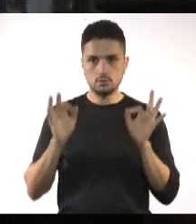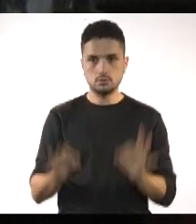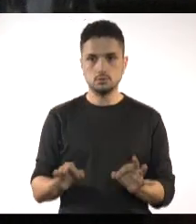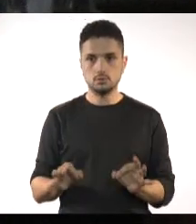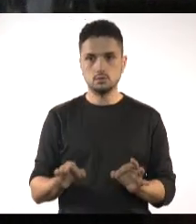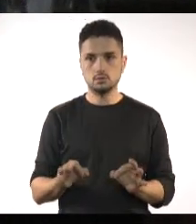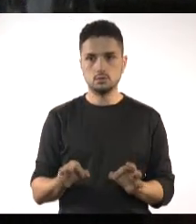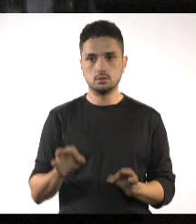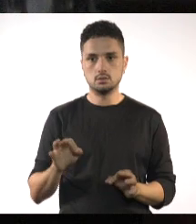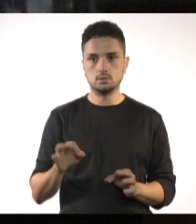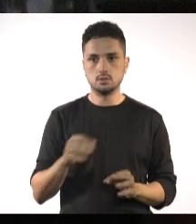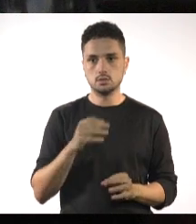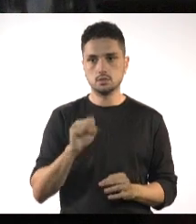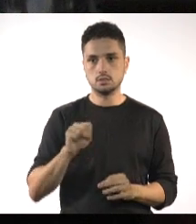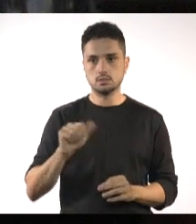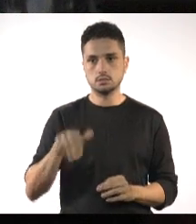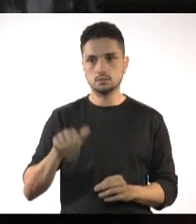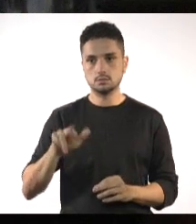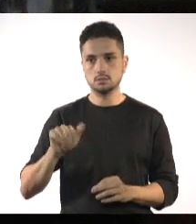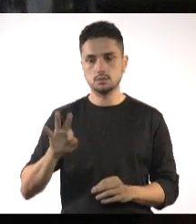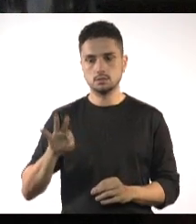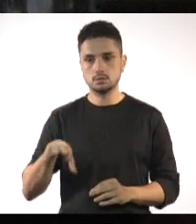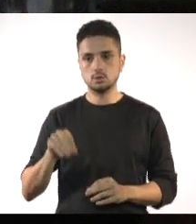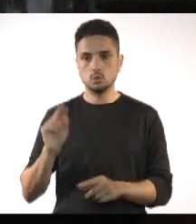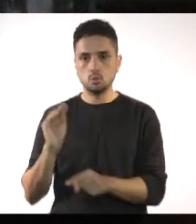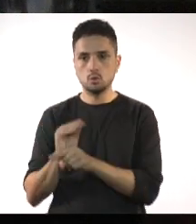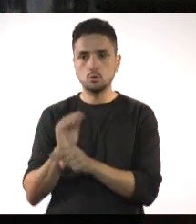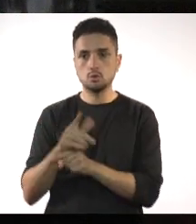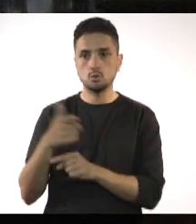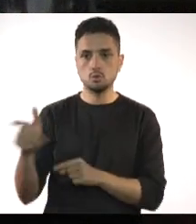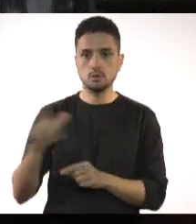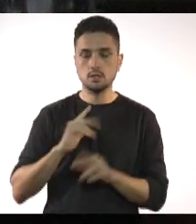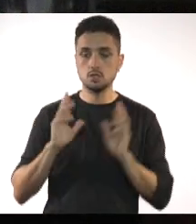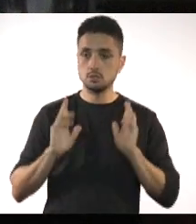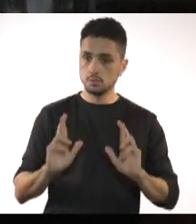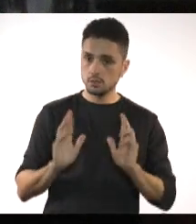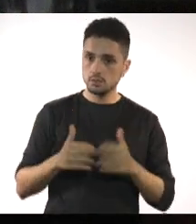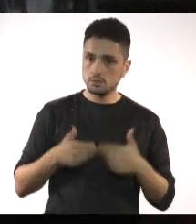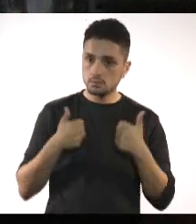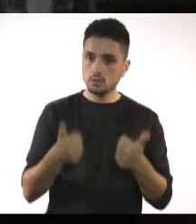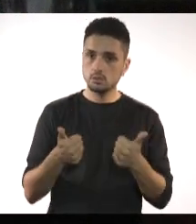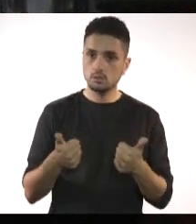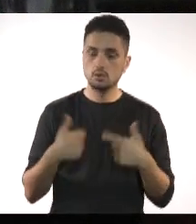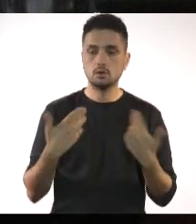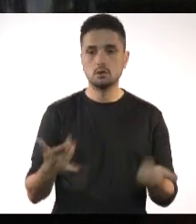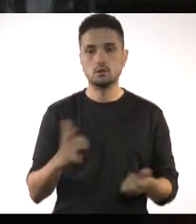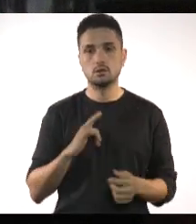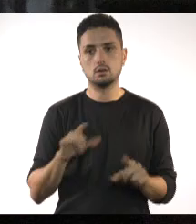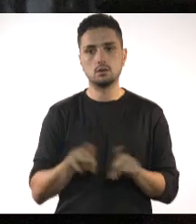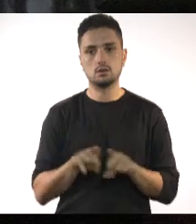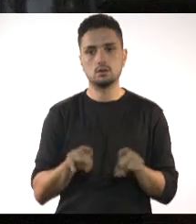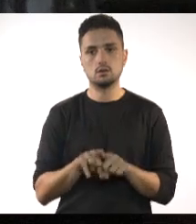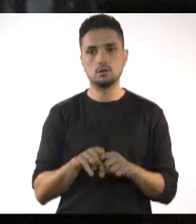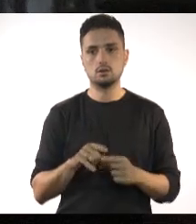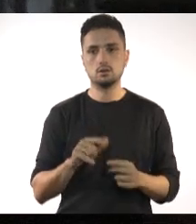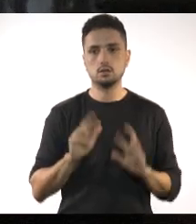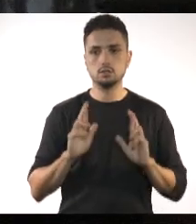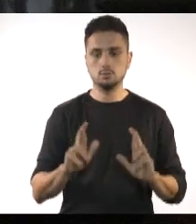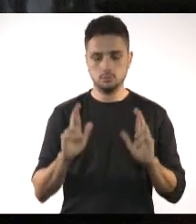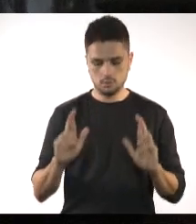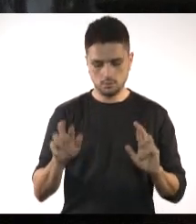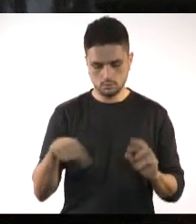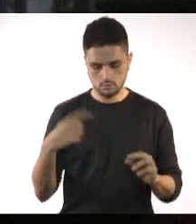samaritano cuidou do outro, tendo esperança que ele ia melhorar. E essa questão que acontece também para nós, de ter esperança no outro,